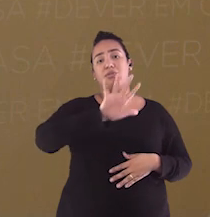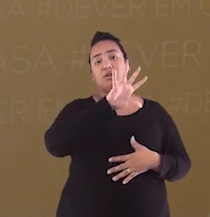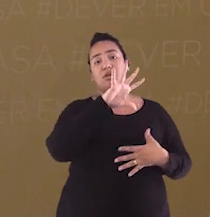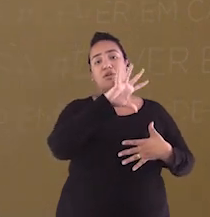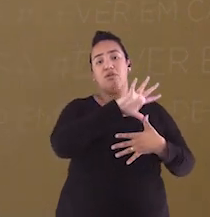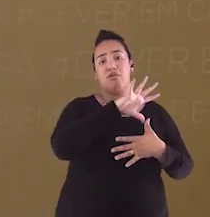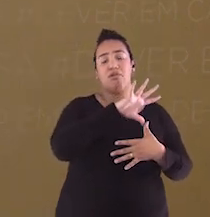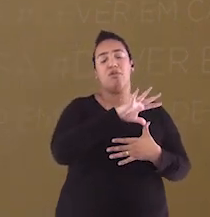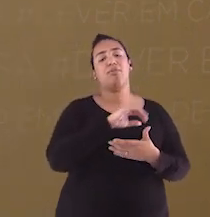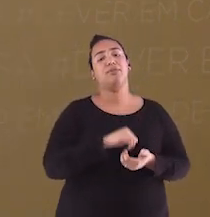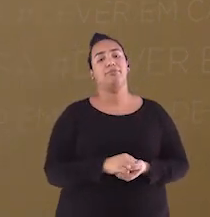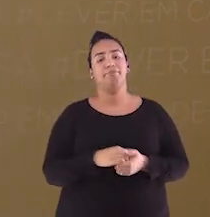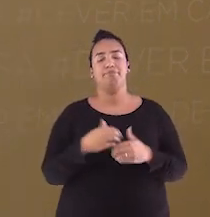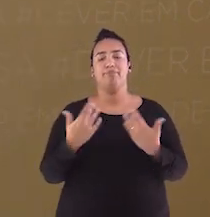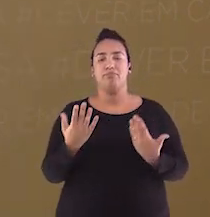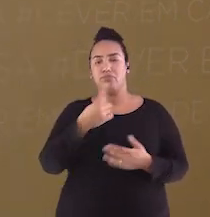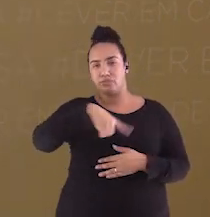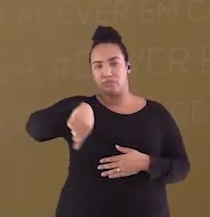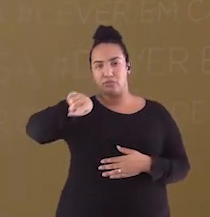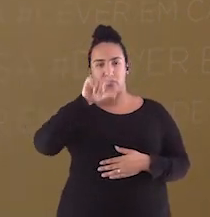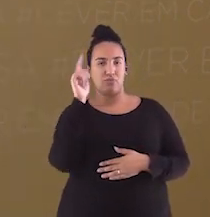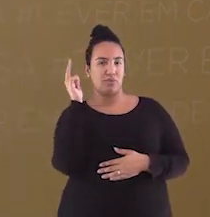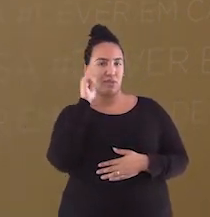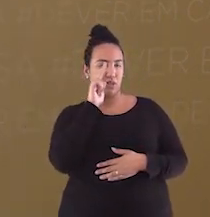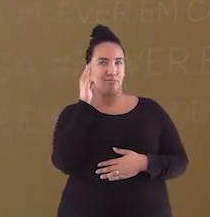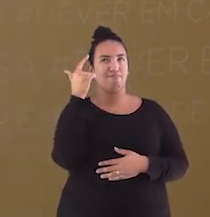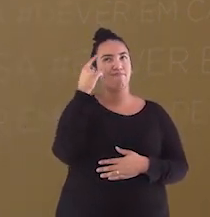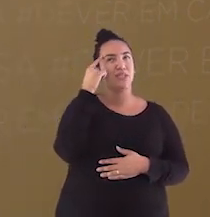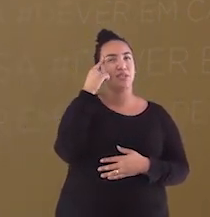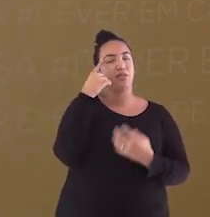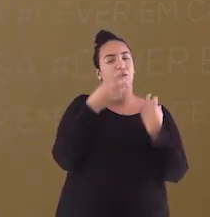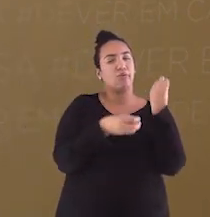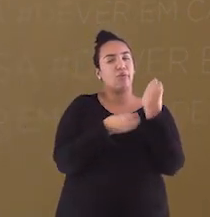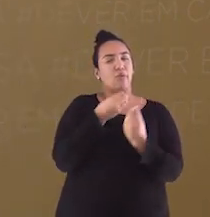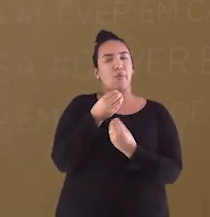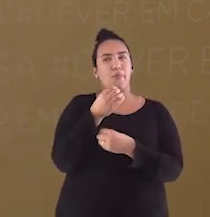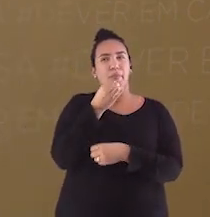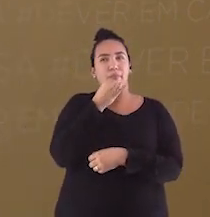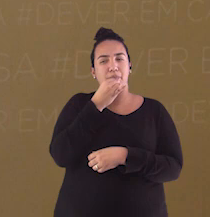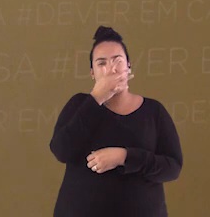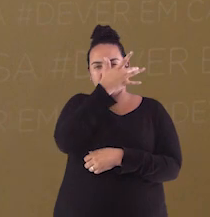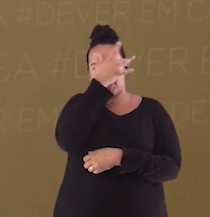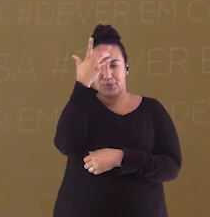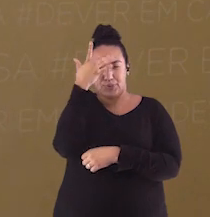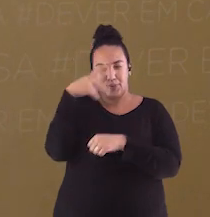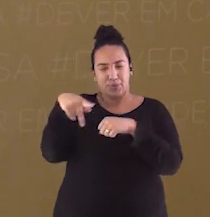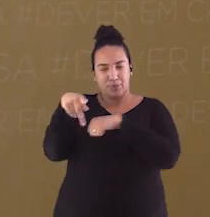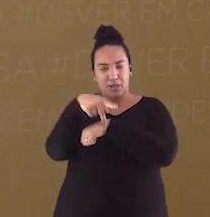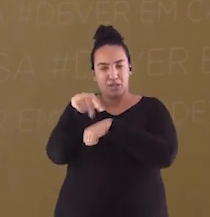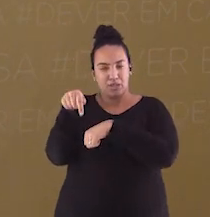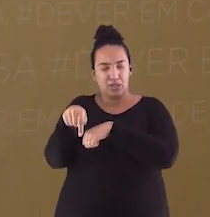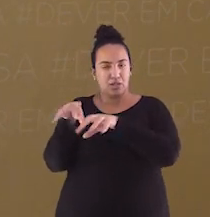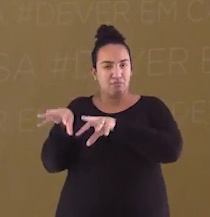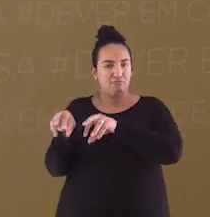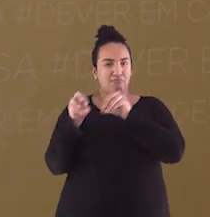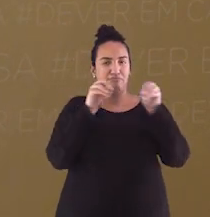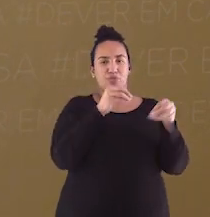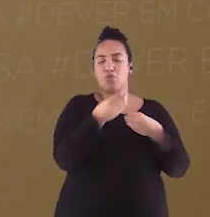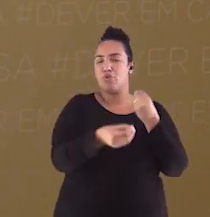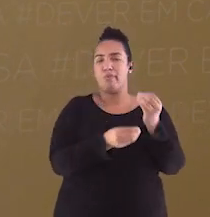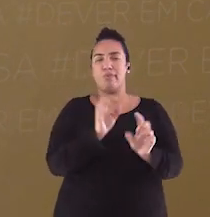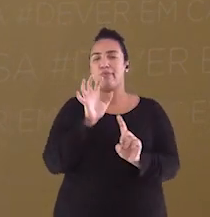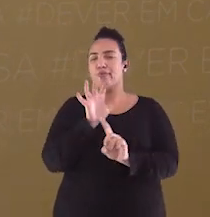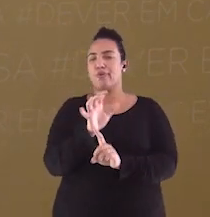origem. Você consegue pensar como essa saída de pessoas pode afetar a economia e o